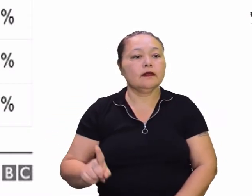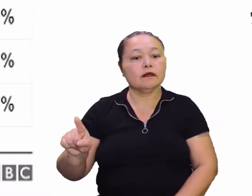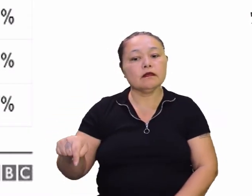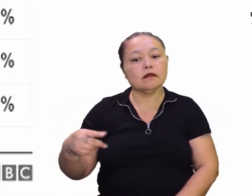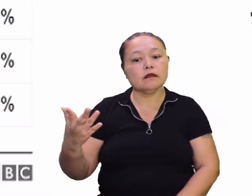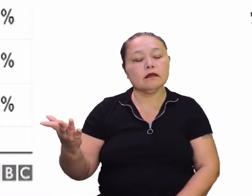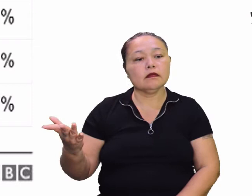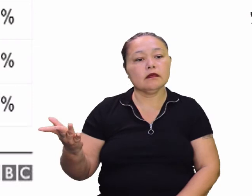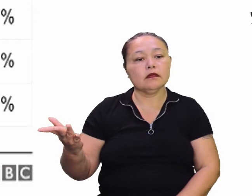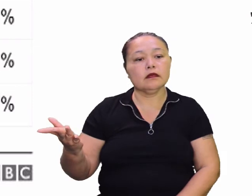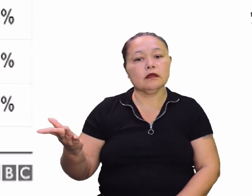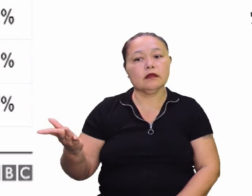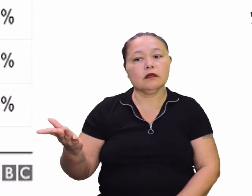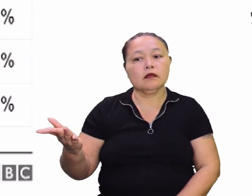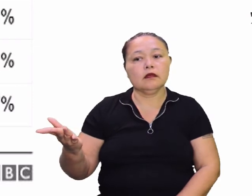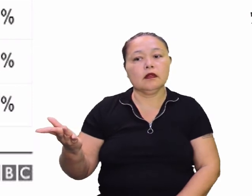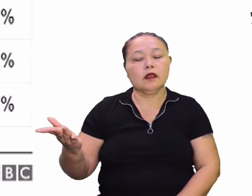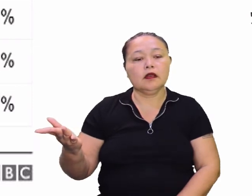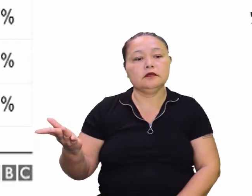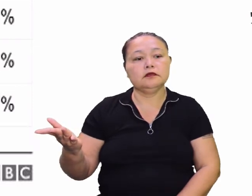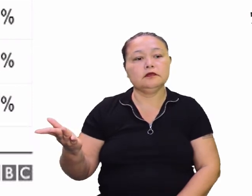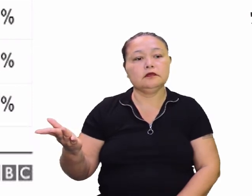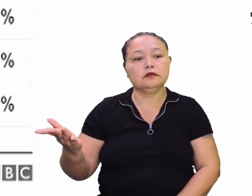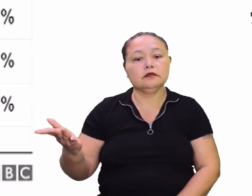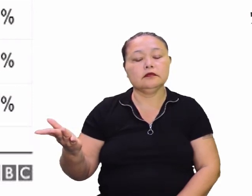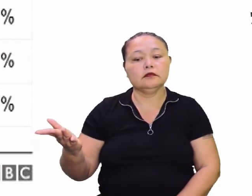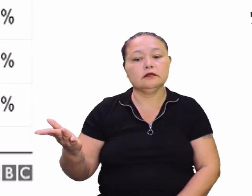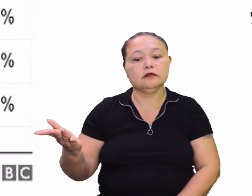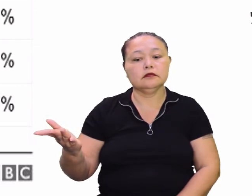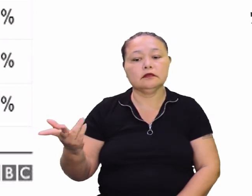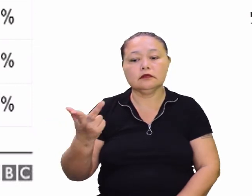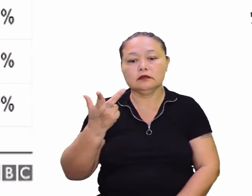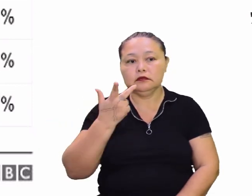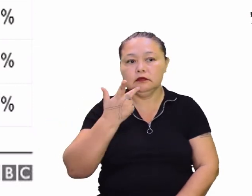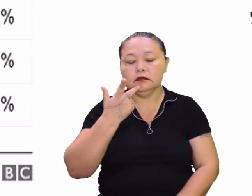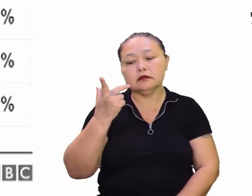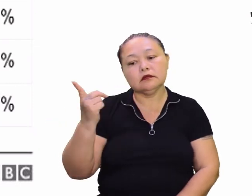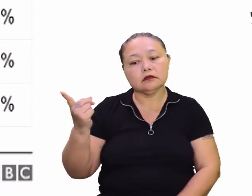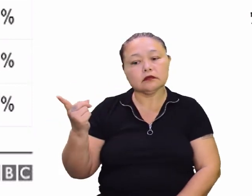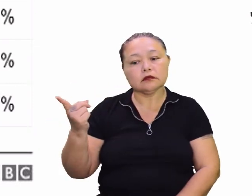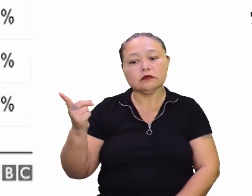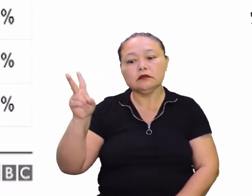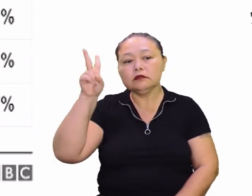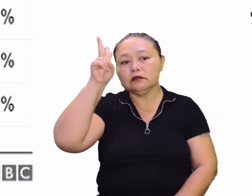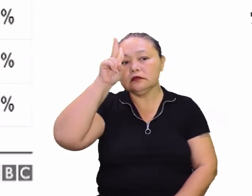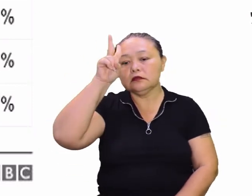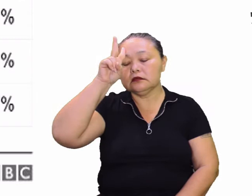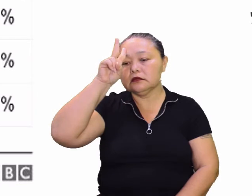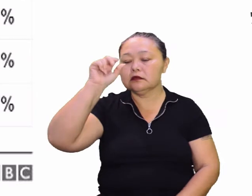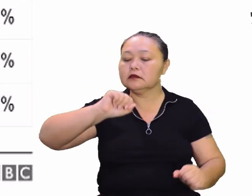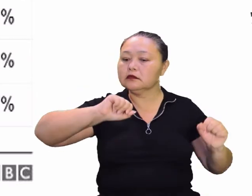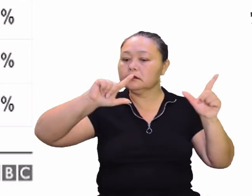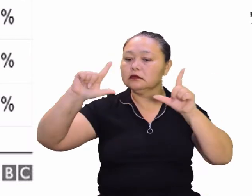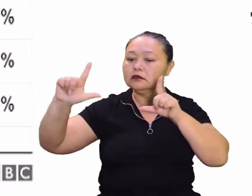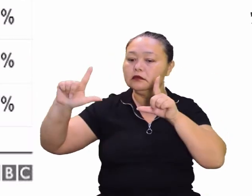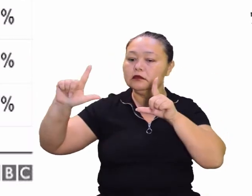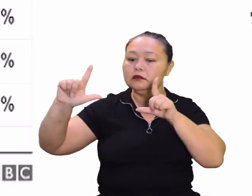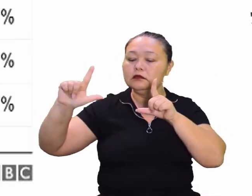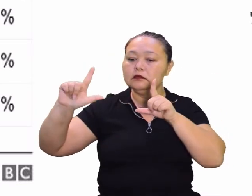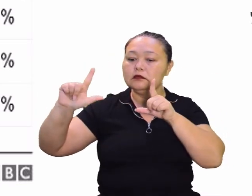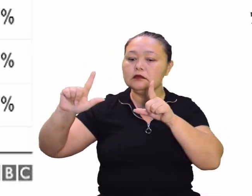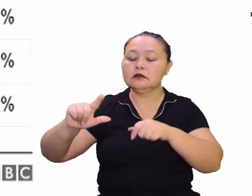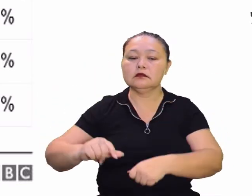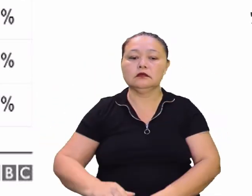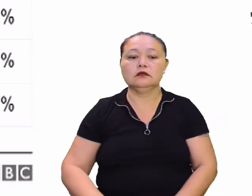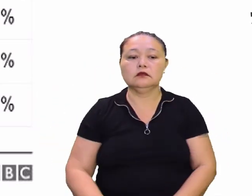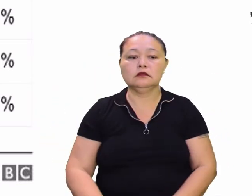Pensando bem, Rogério, a gente pode lembrar aquele quadro, né, que mostrou lá